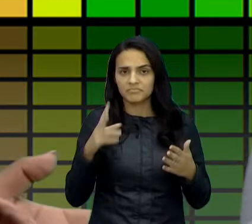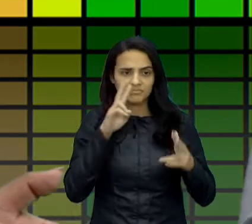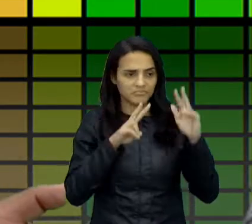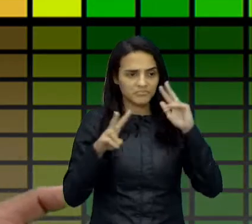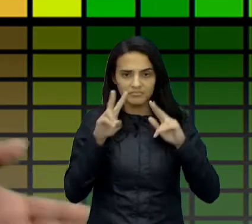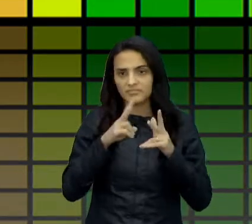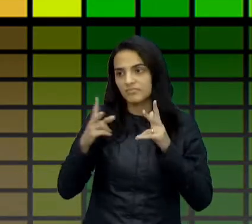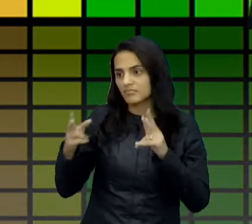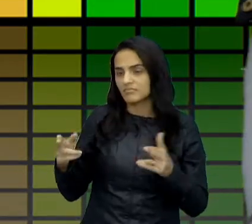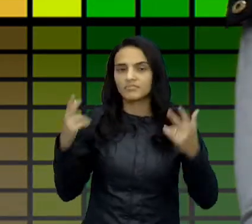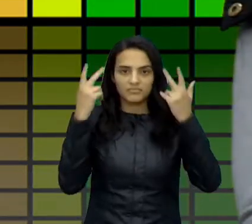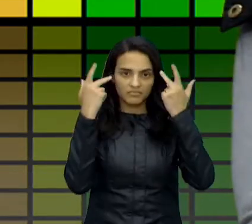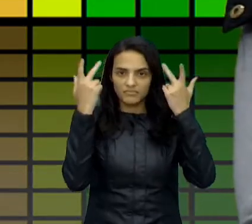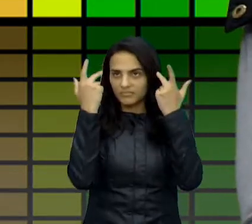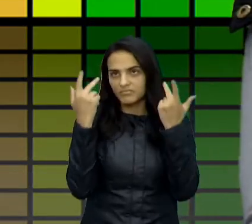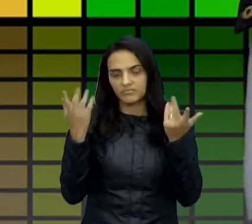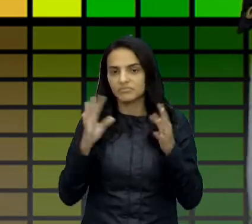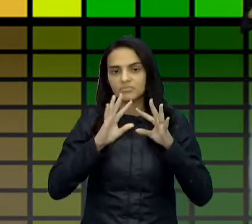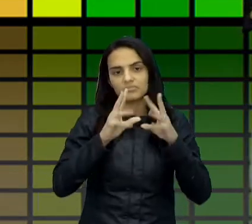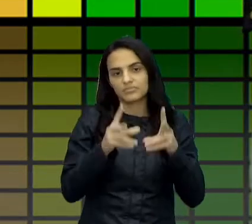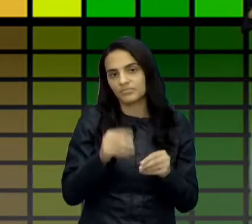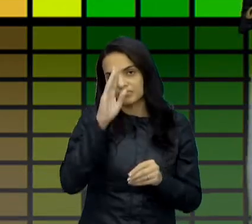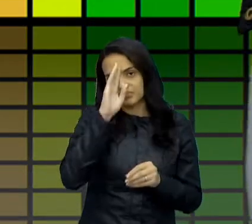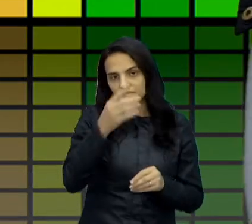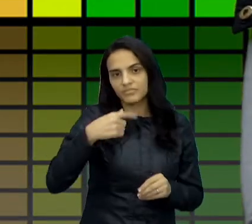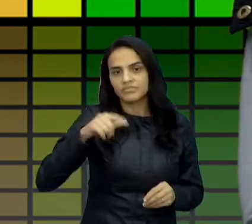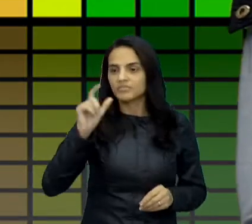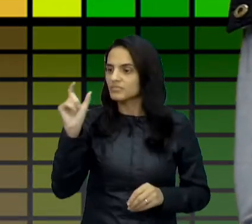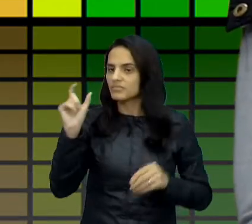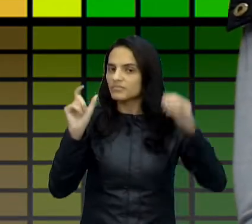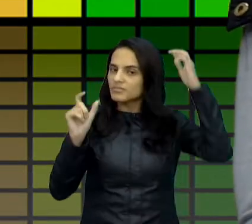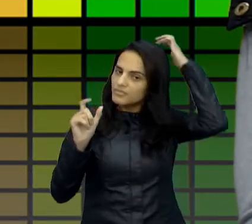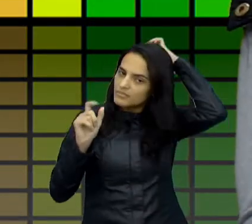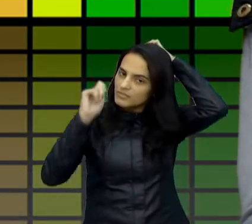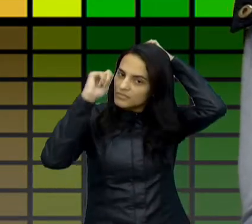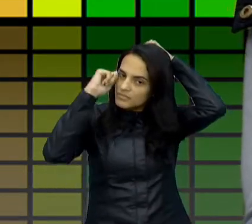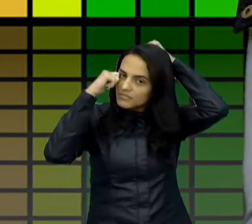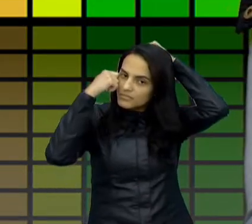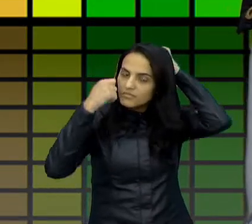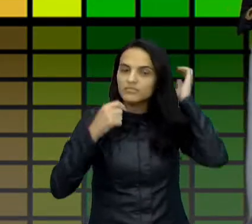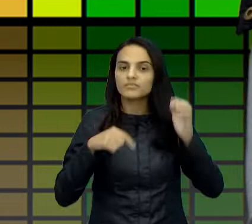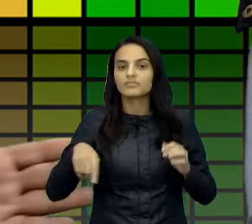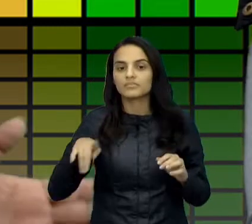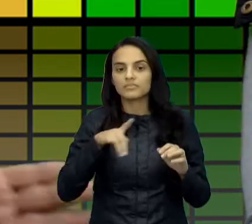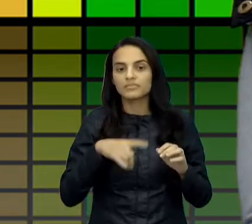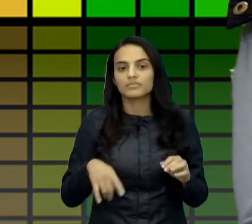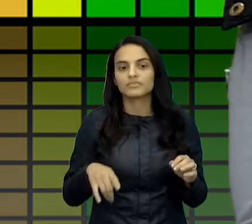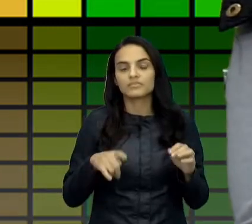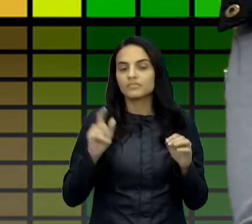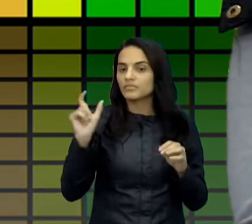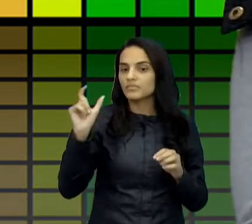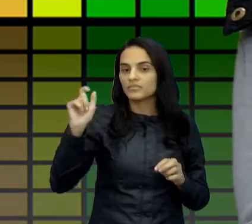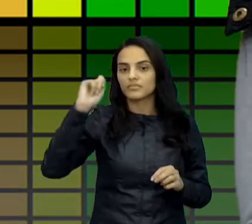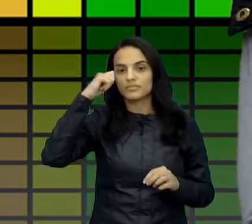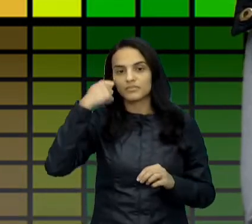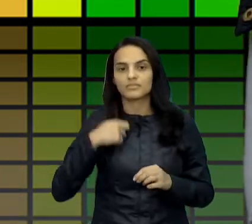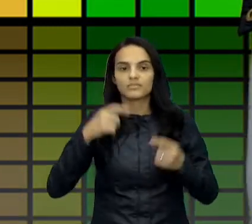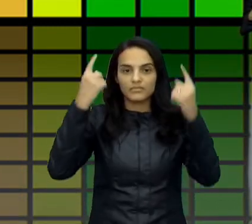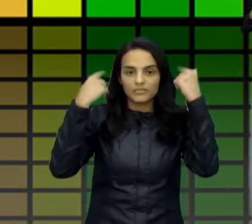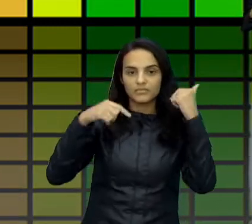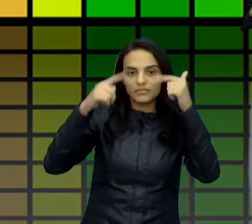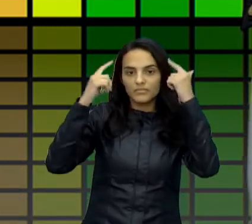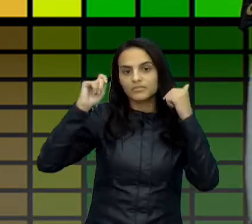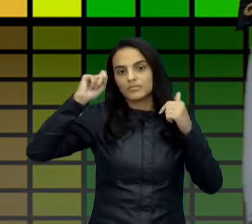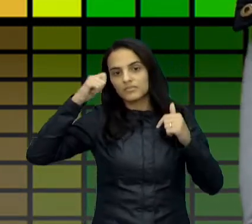normal, natural. Então, tudo que, principalmente como da palavra, por exemplo, a palavra negra, tudo que é relacionado ao negro, como foi mencionado, ovelha negra,